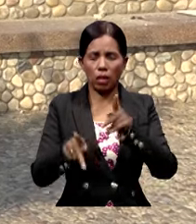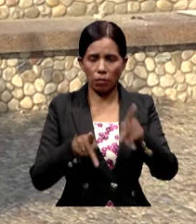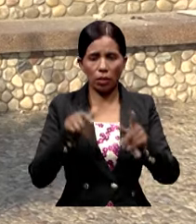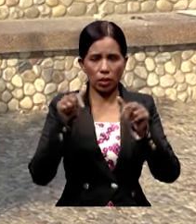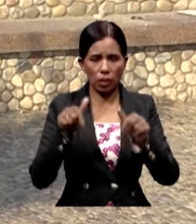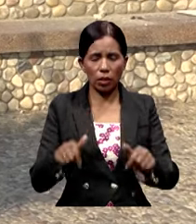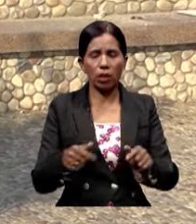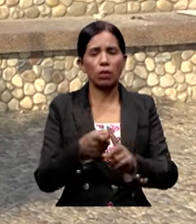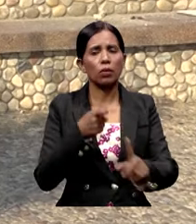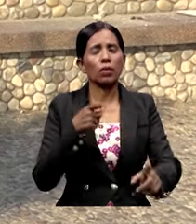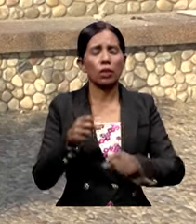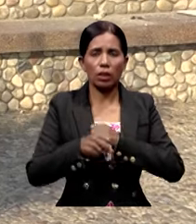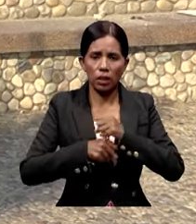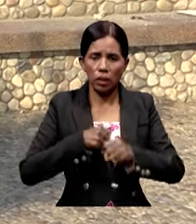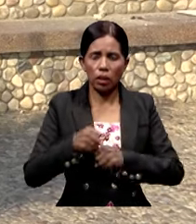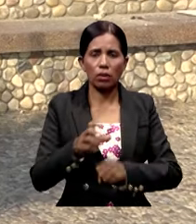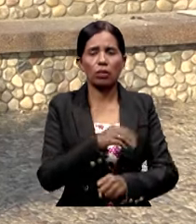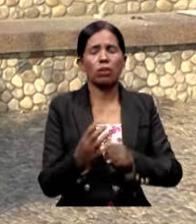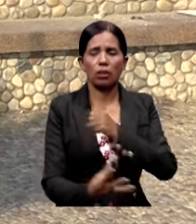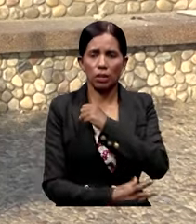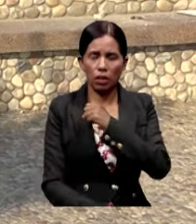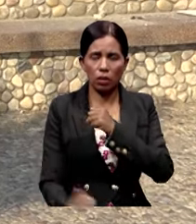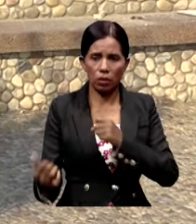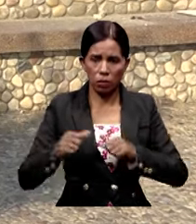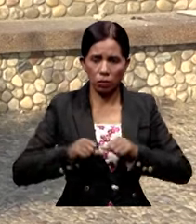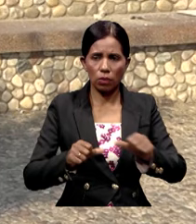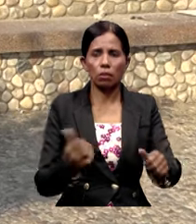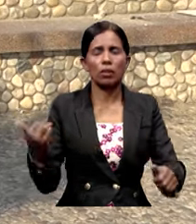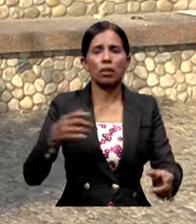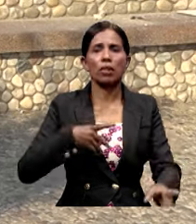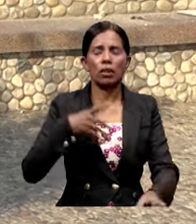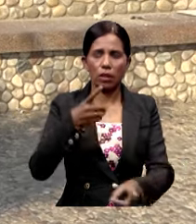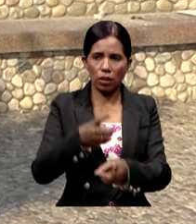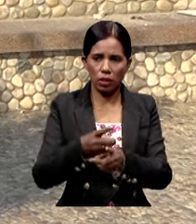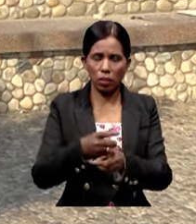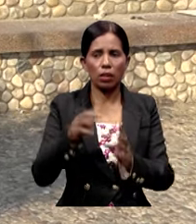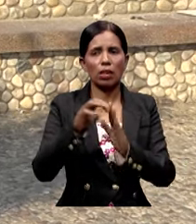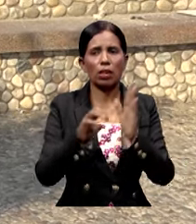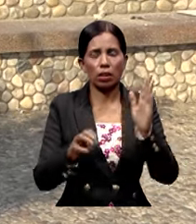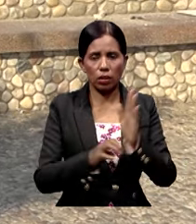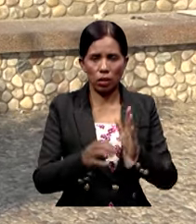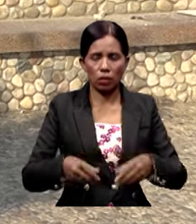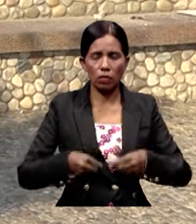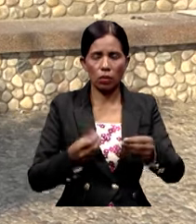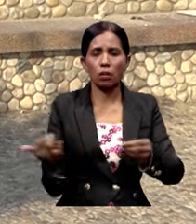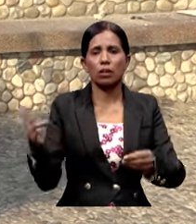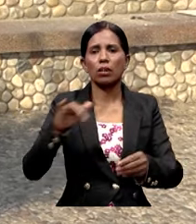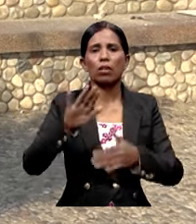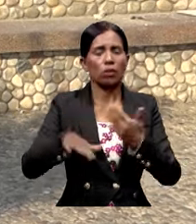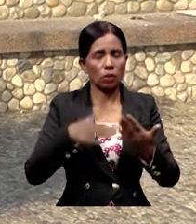nelaran, continuamos luta basira ne direitu. Direitu irane be maka estado fo basira hotu